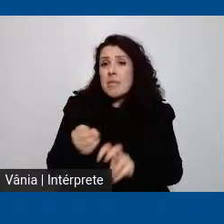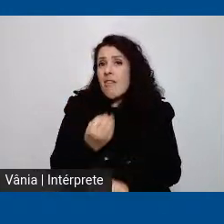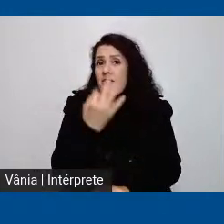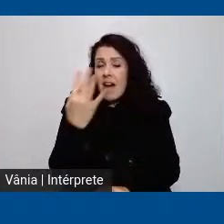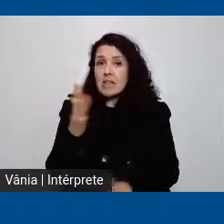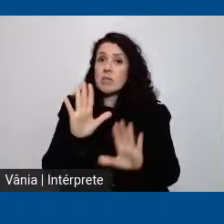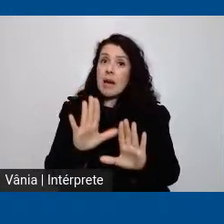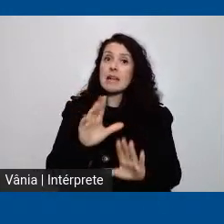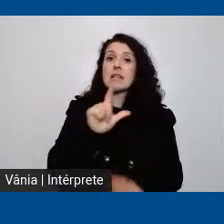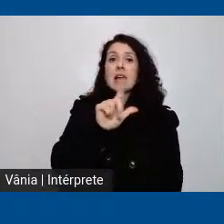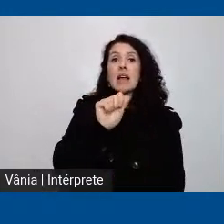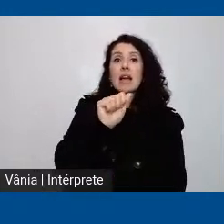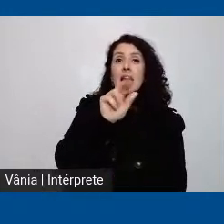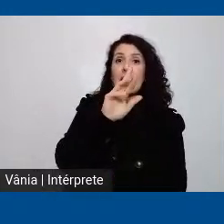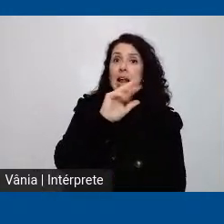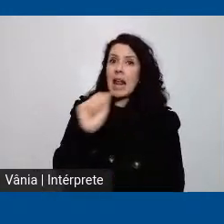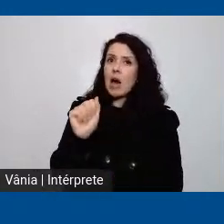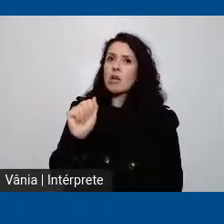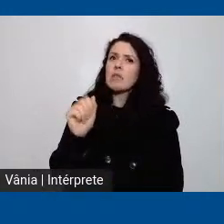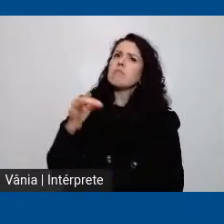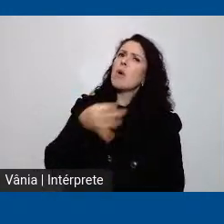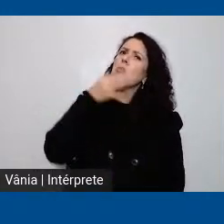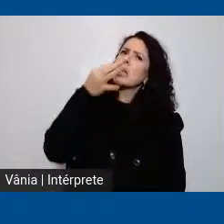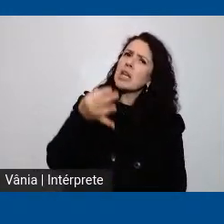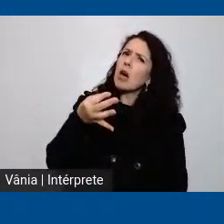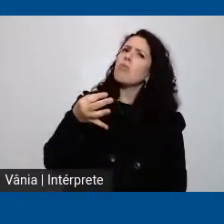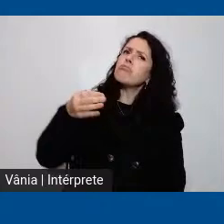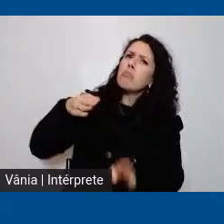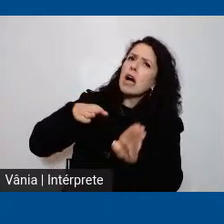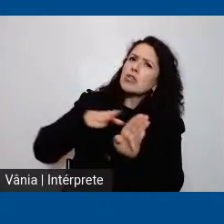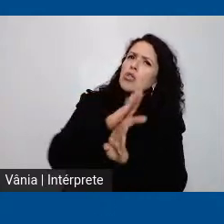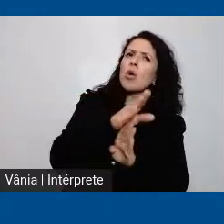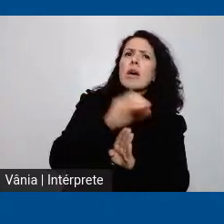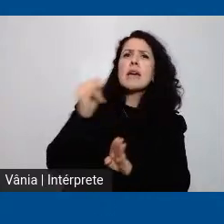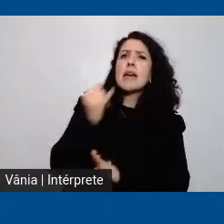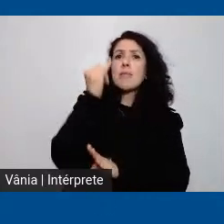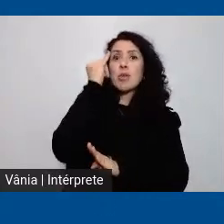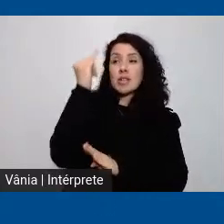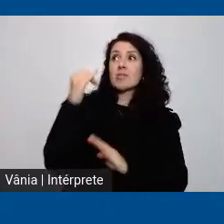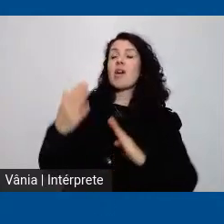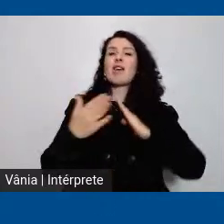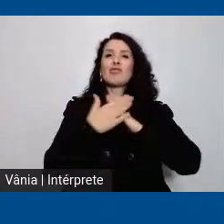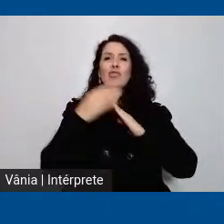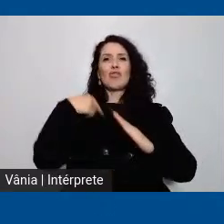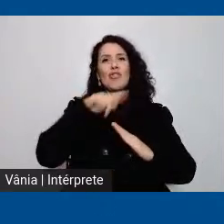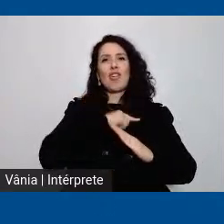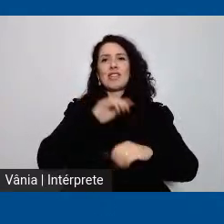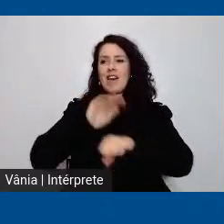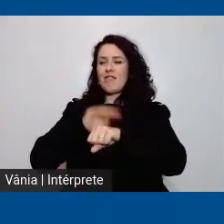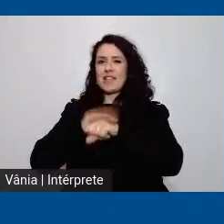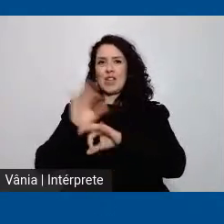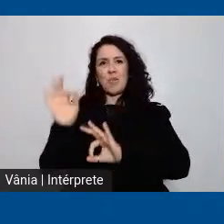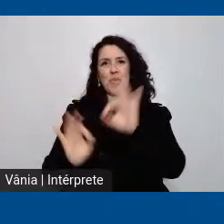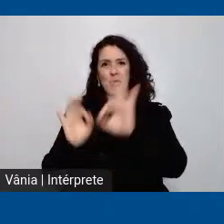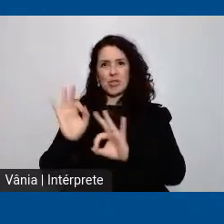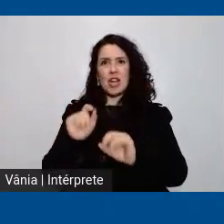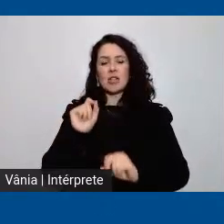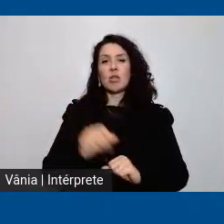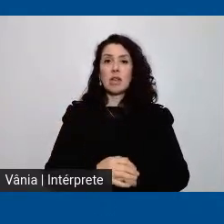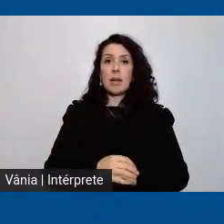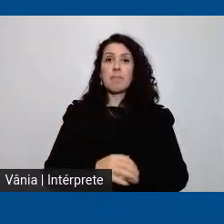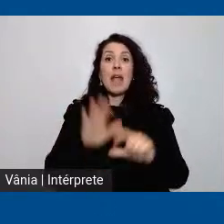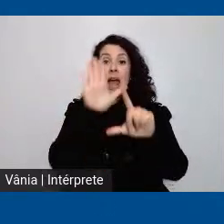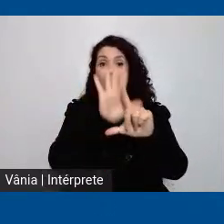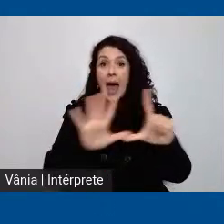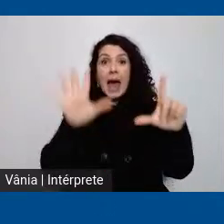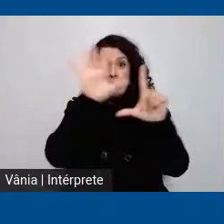deu realmente uma sugestão importante, né? E que ajudou muitíssimo nesse projeto. Foi que as imagens, na verdade, poderiam